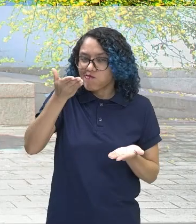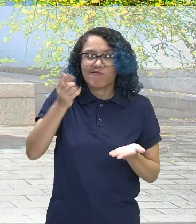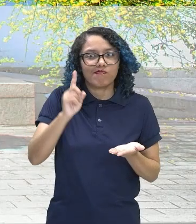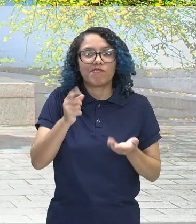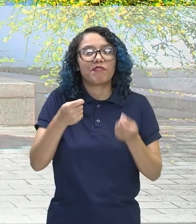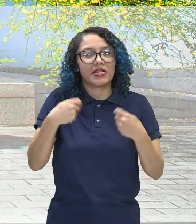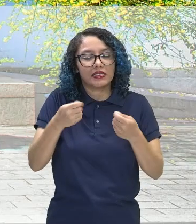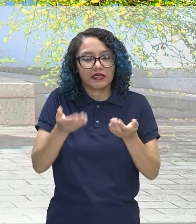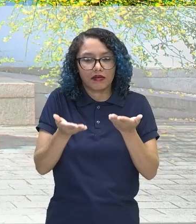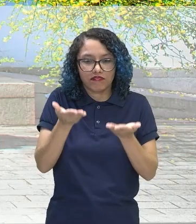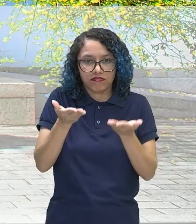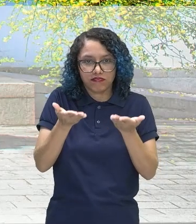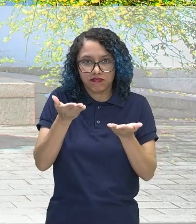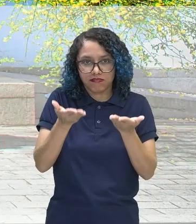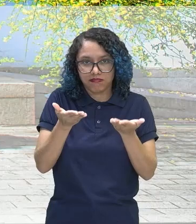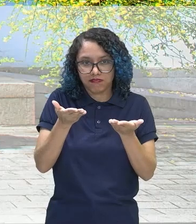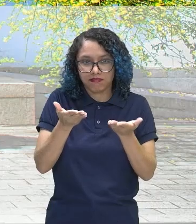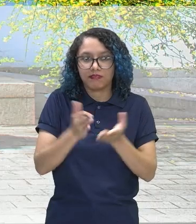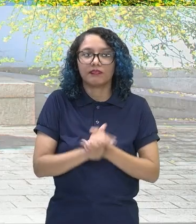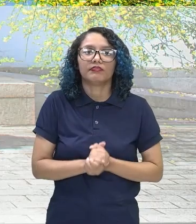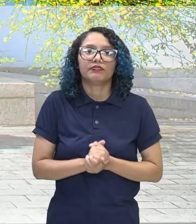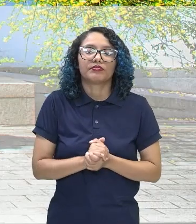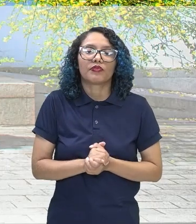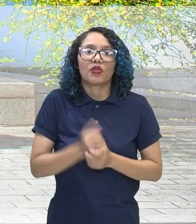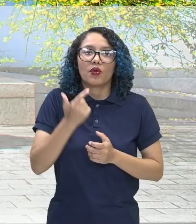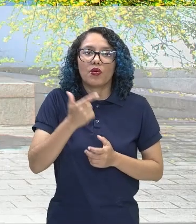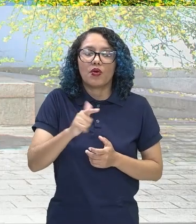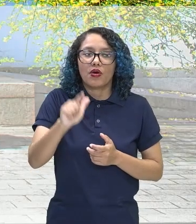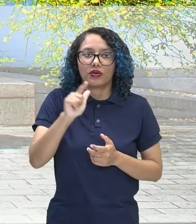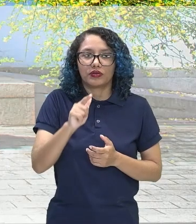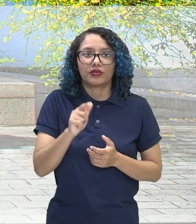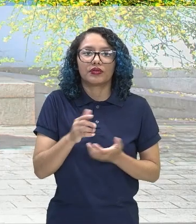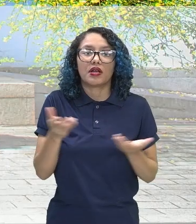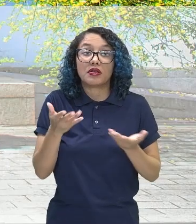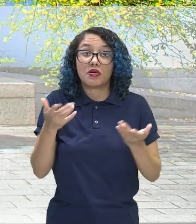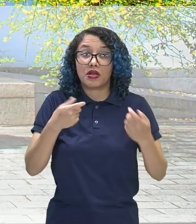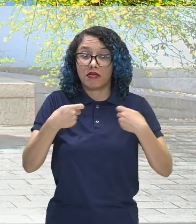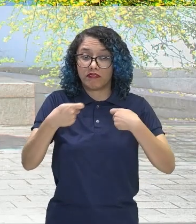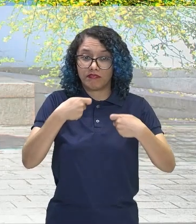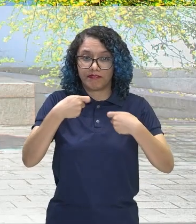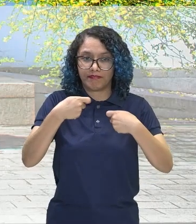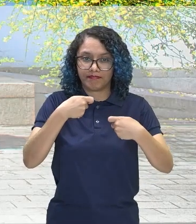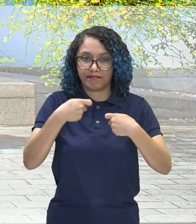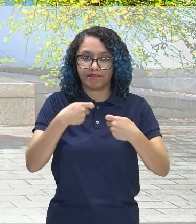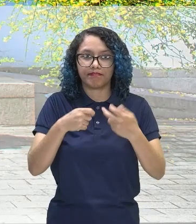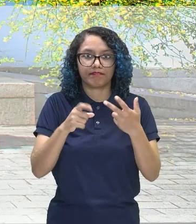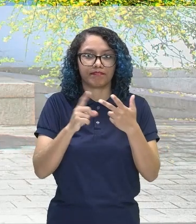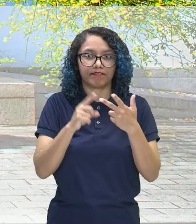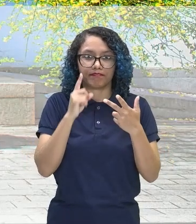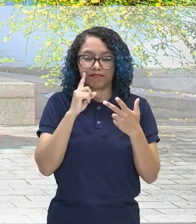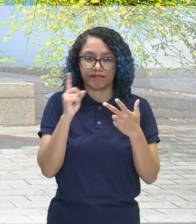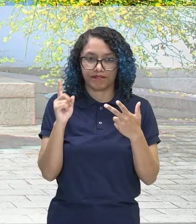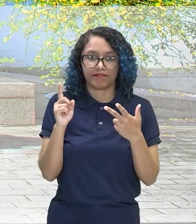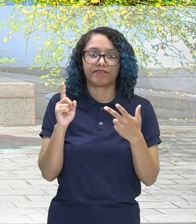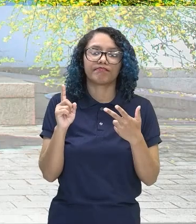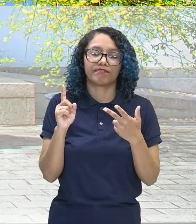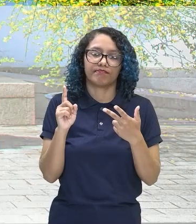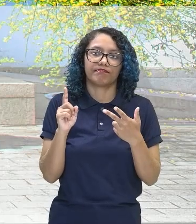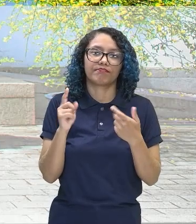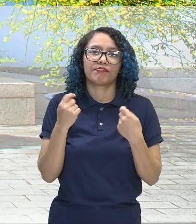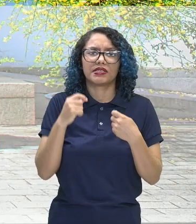bom? Prosseguindo, nós temos aqui o autocontrole, que é o quê? É você aprender